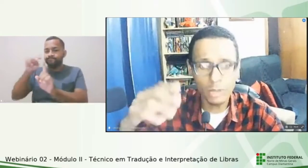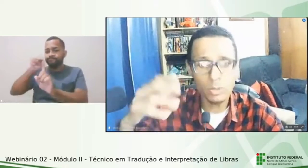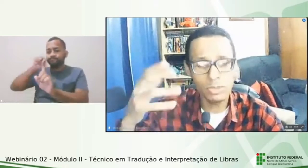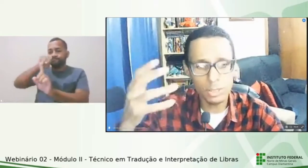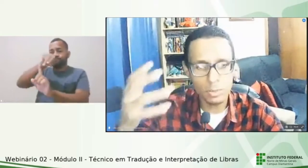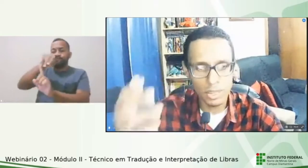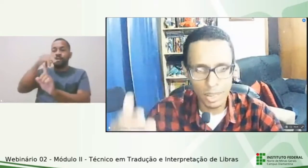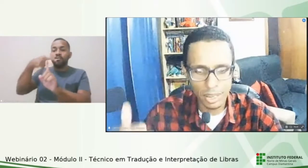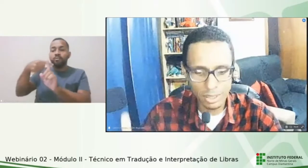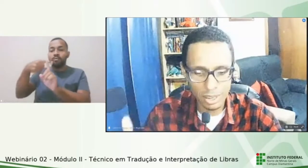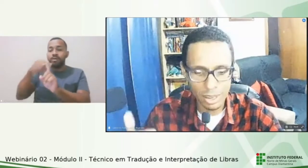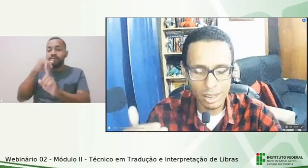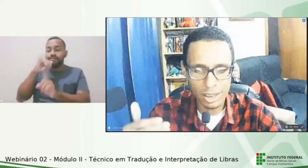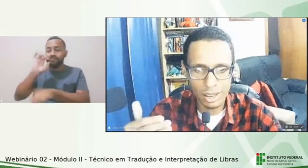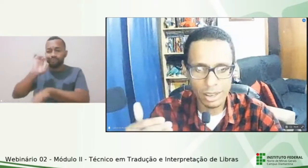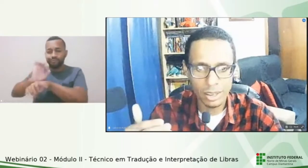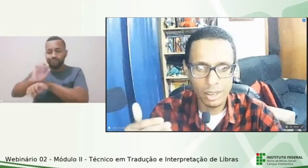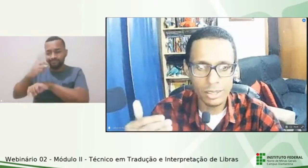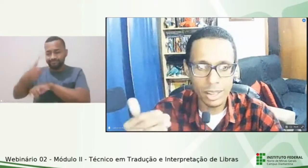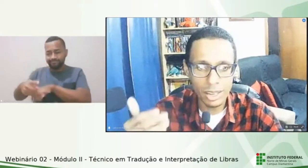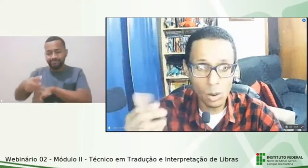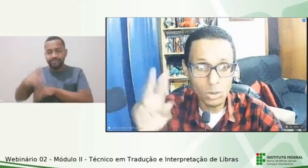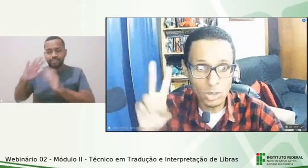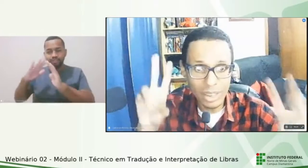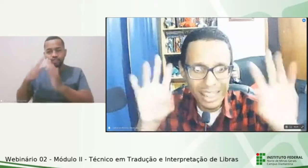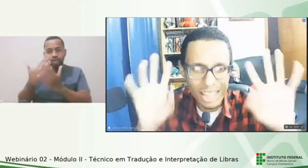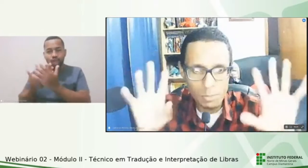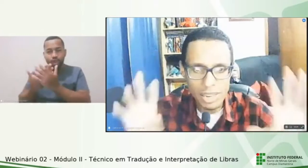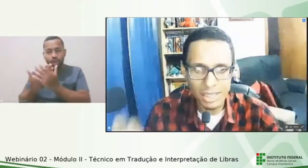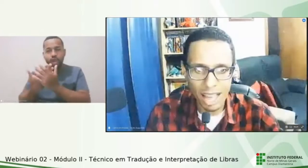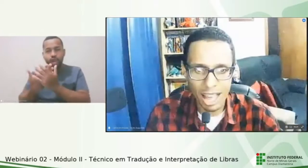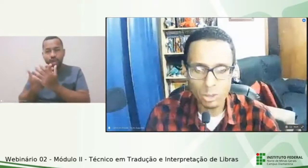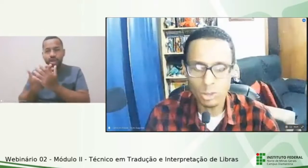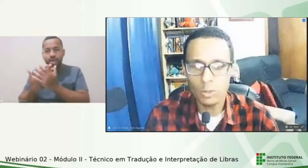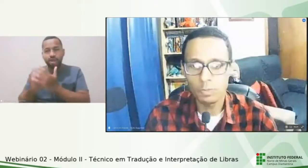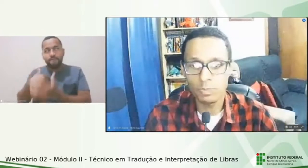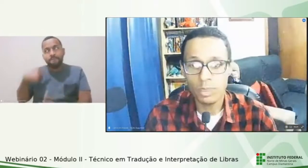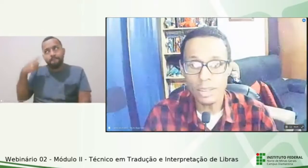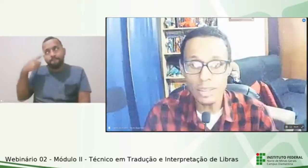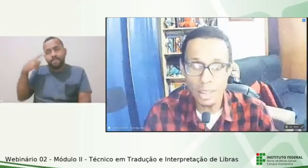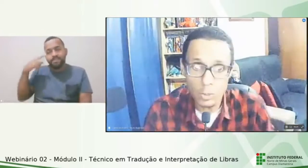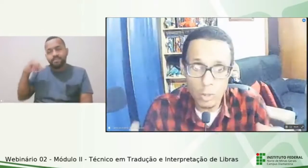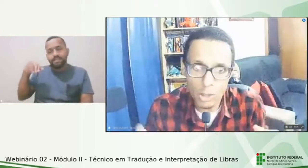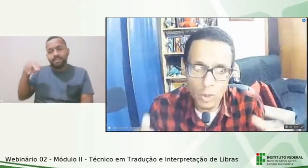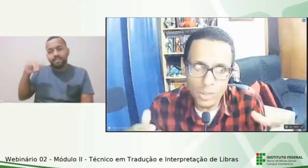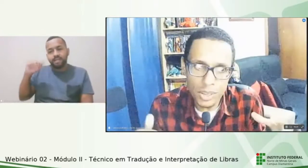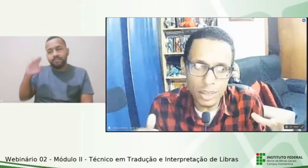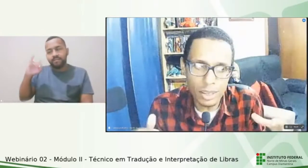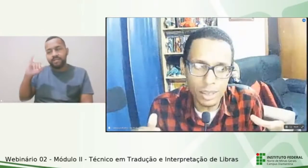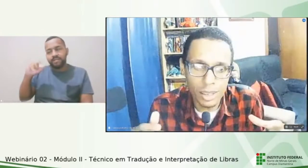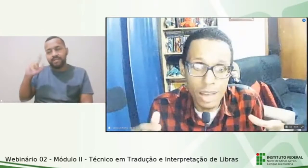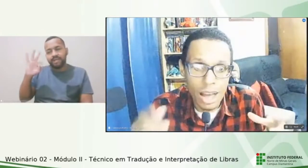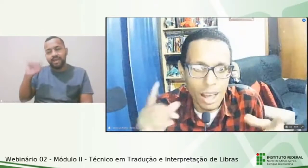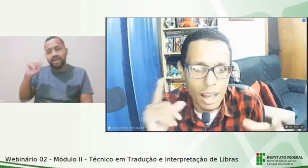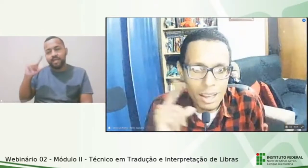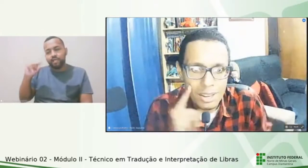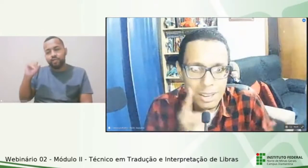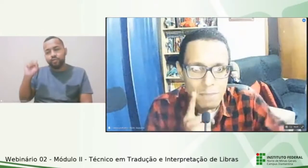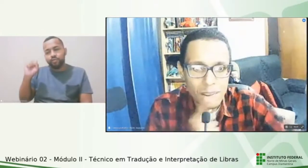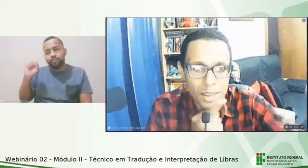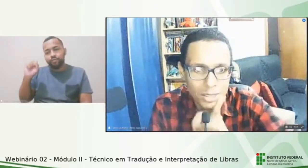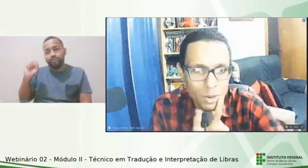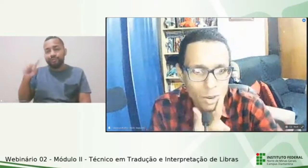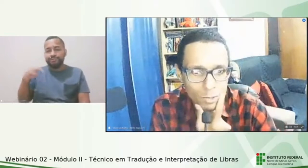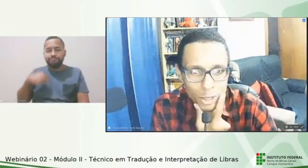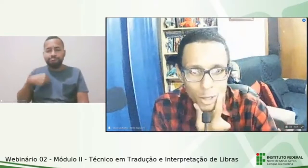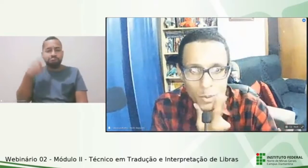Estado, infelizmente, ainda, né, tem os inabilitados e tem as pessoas que, olha, que